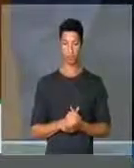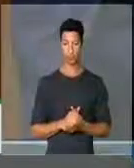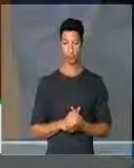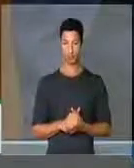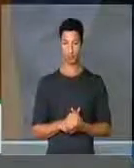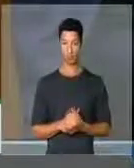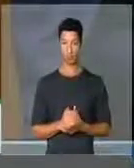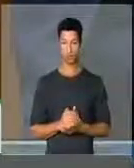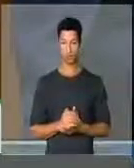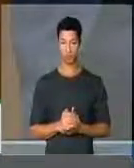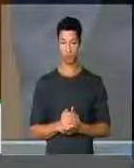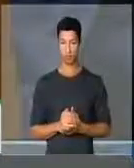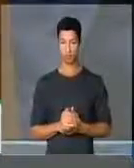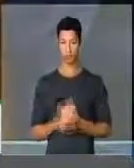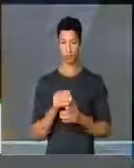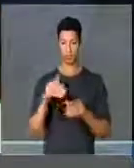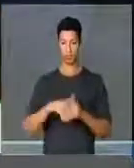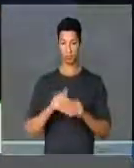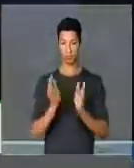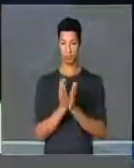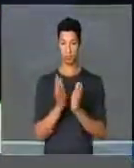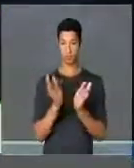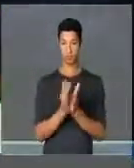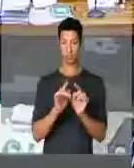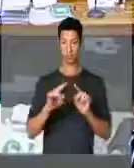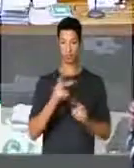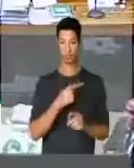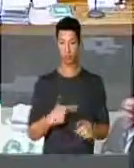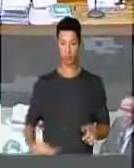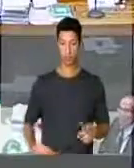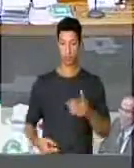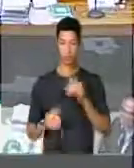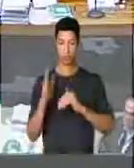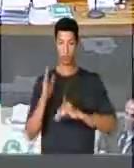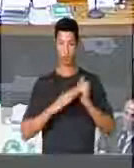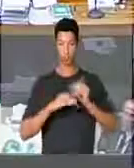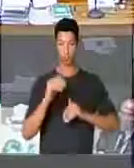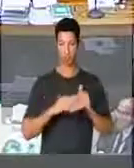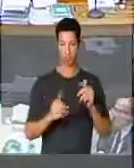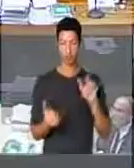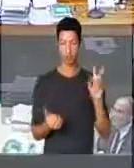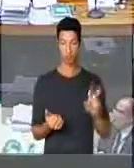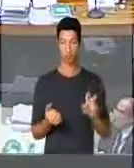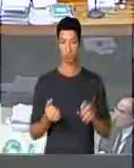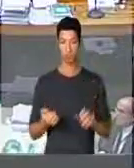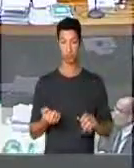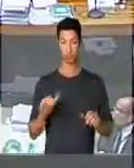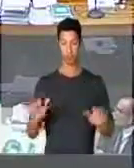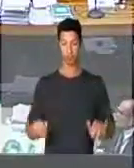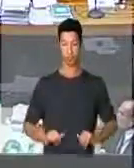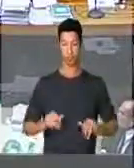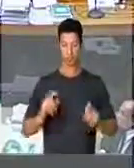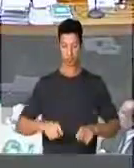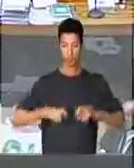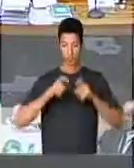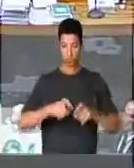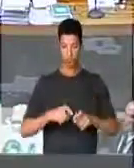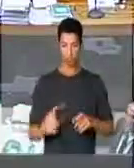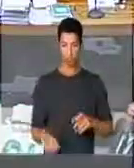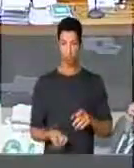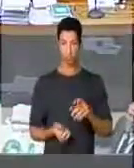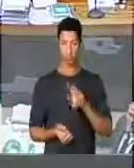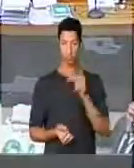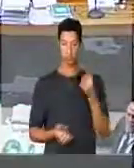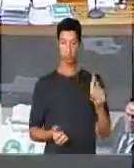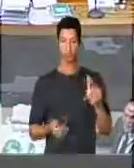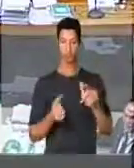Deputado Marcon votou com a bancada. Senhor presidente, sobre a questão dos pequenos agricultores